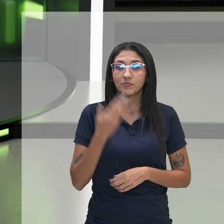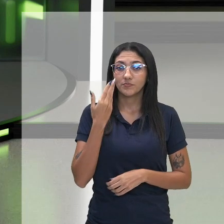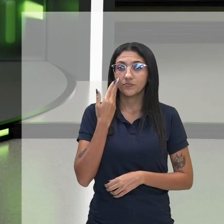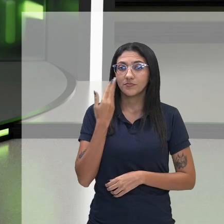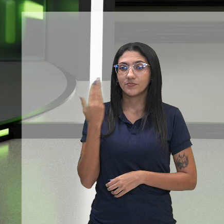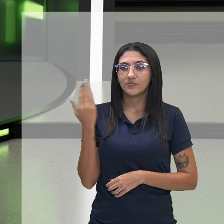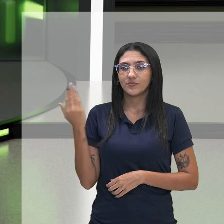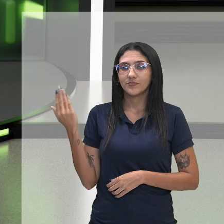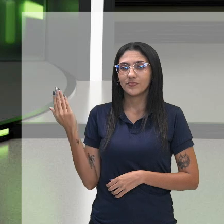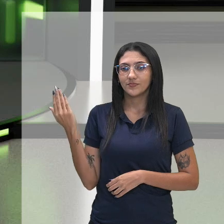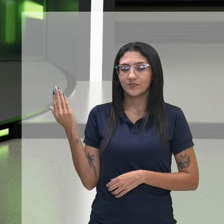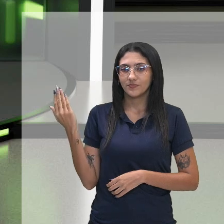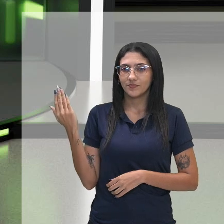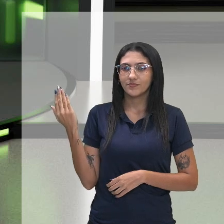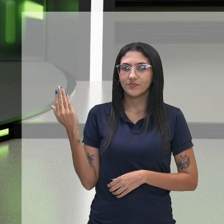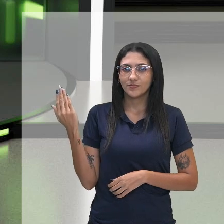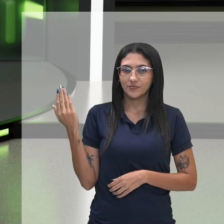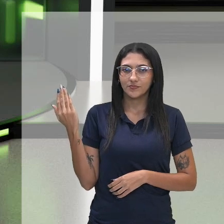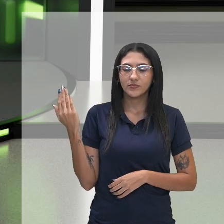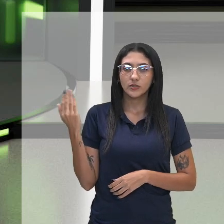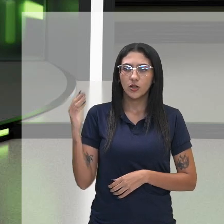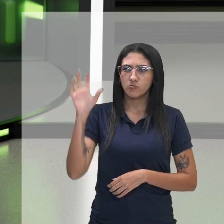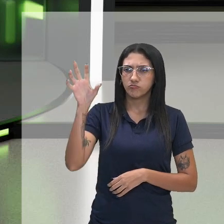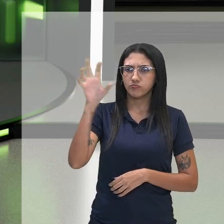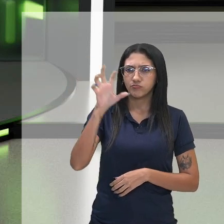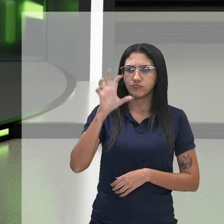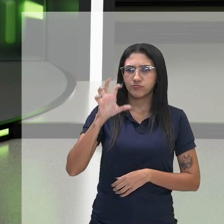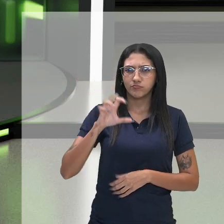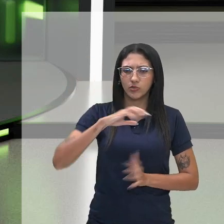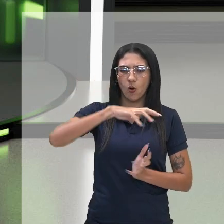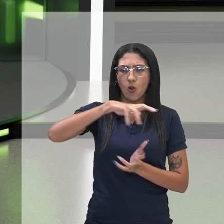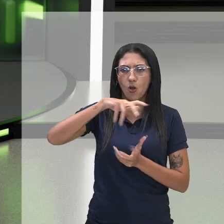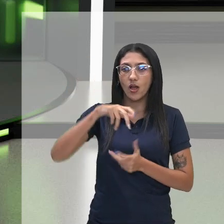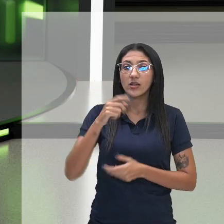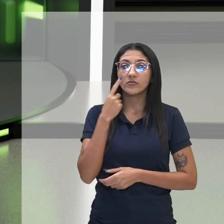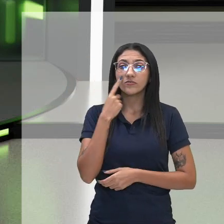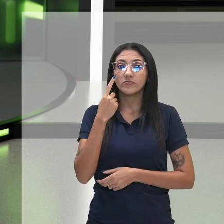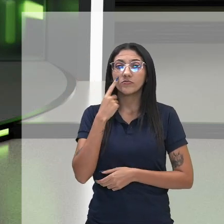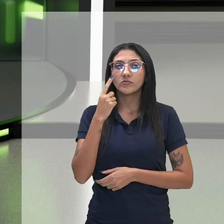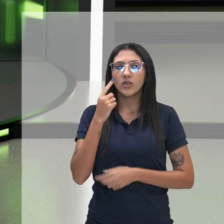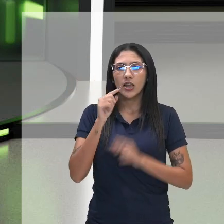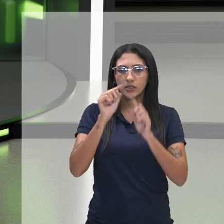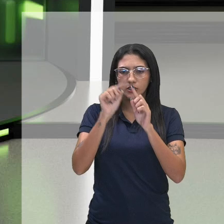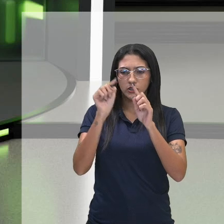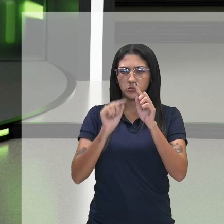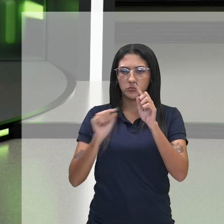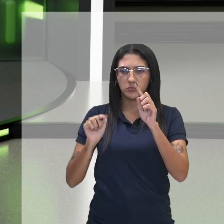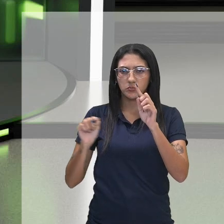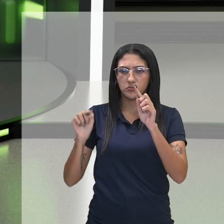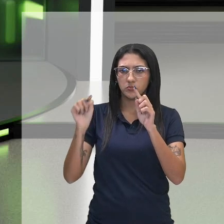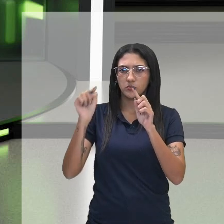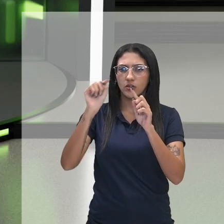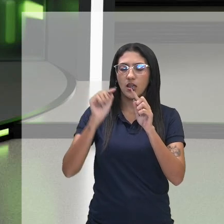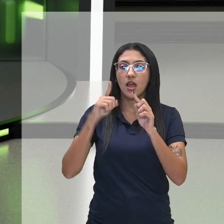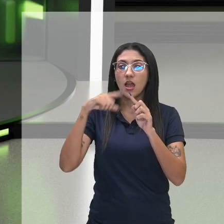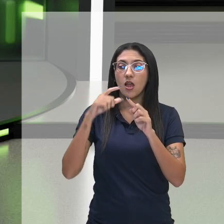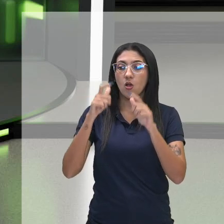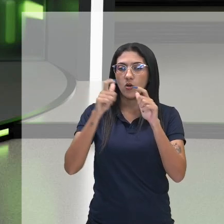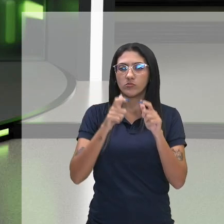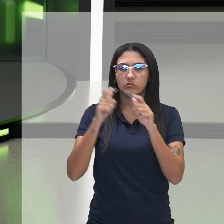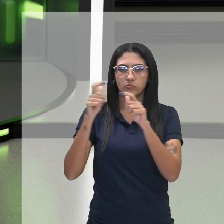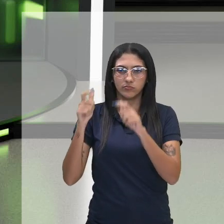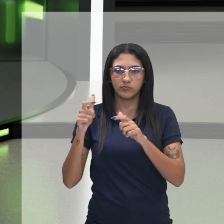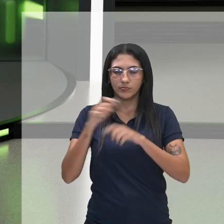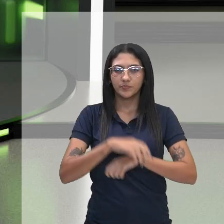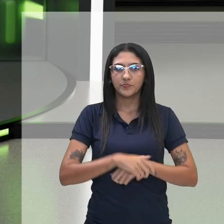a representação, né, dos continentes aqui, das placas tectônicas, que faz parte do planeta Terra, né? Então, a